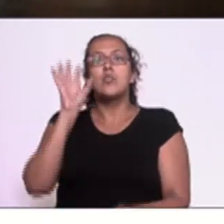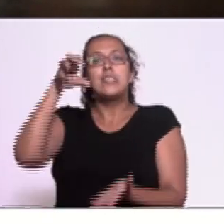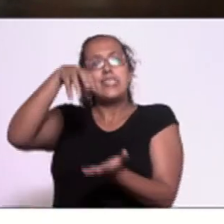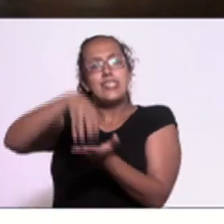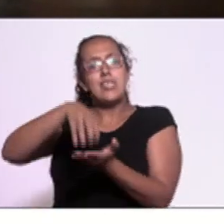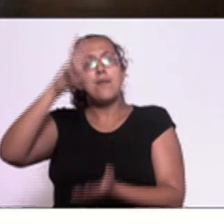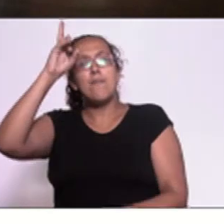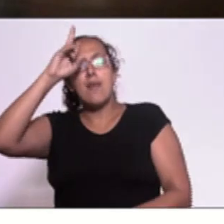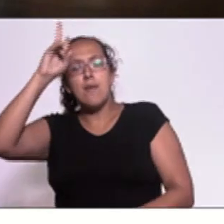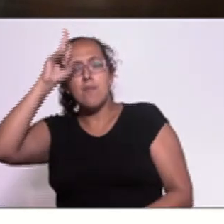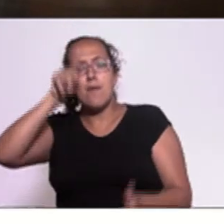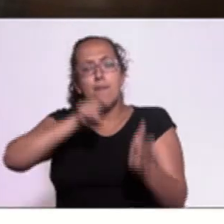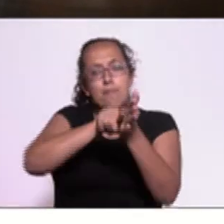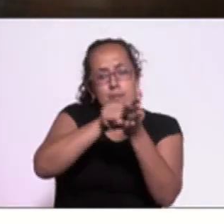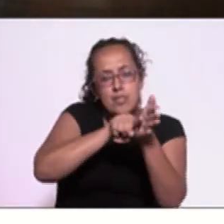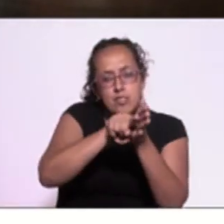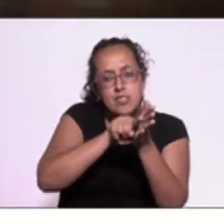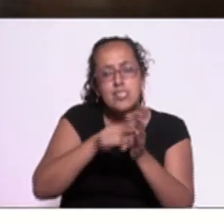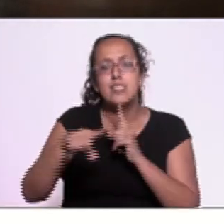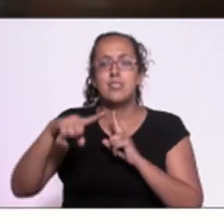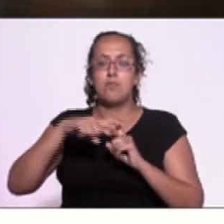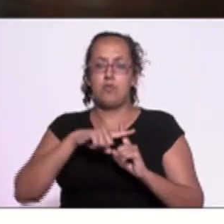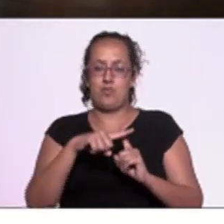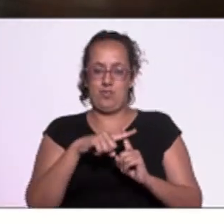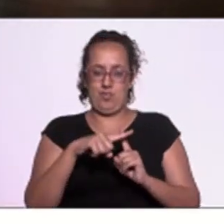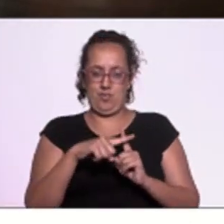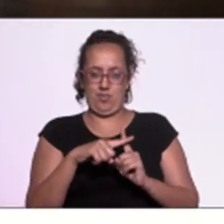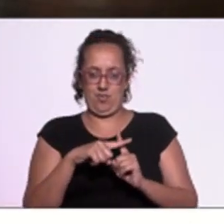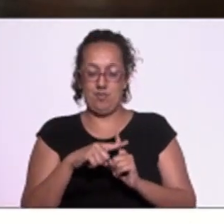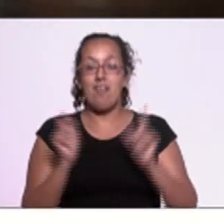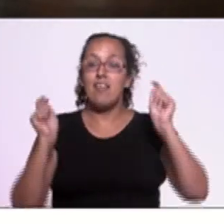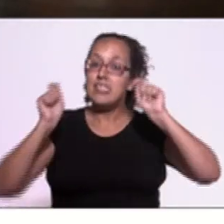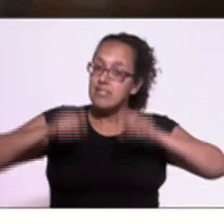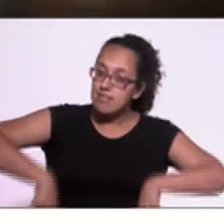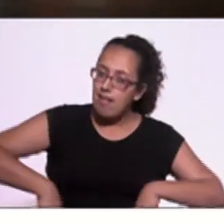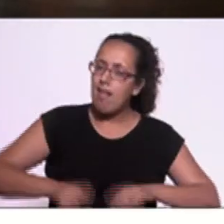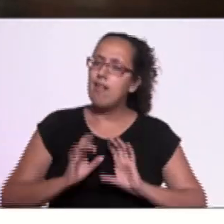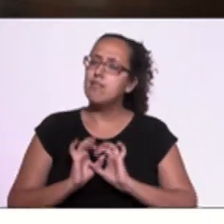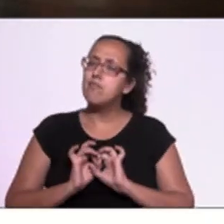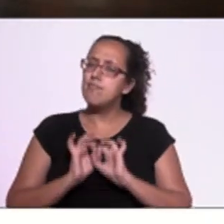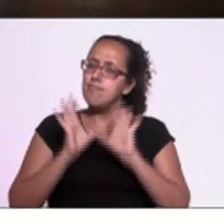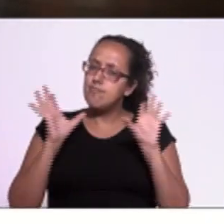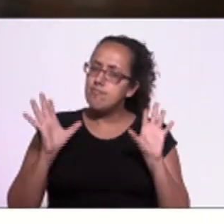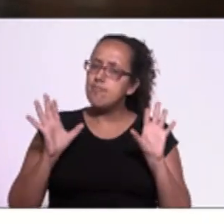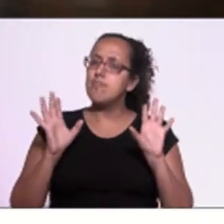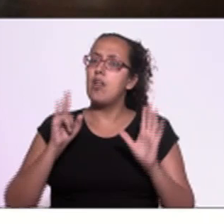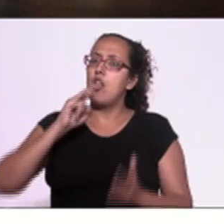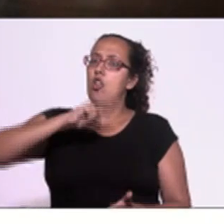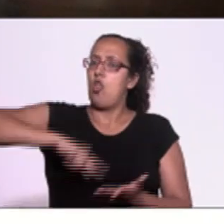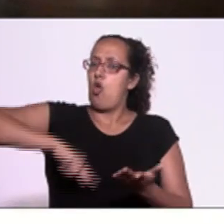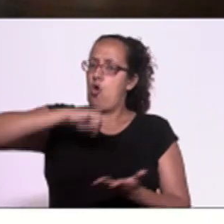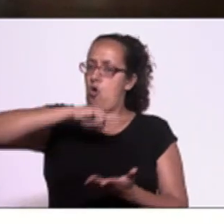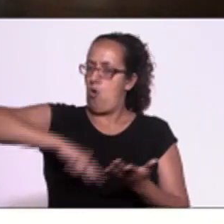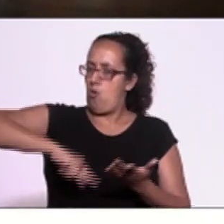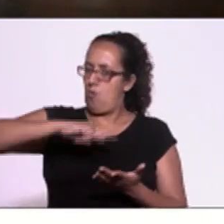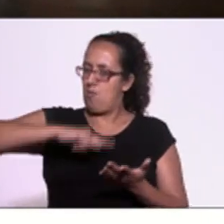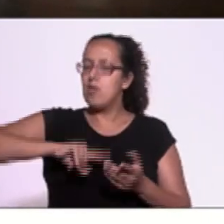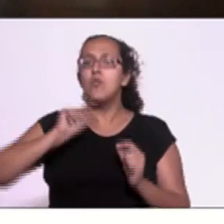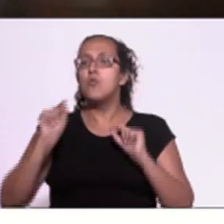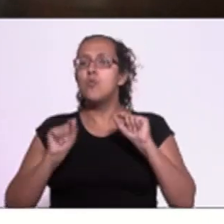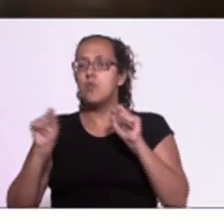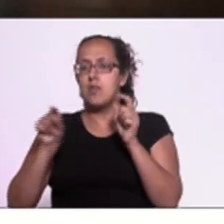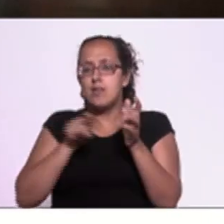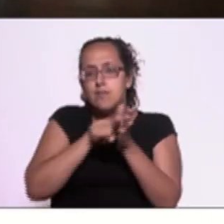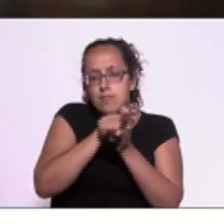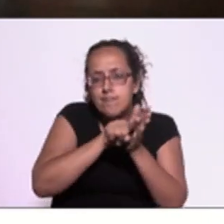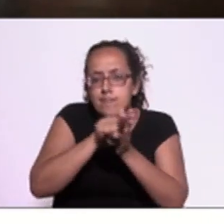Memória e Pesquisa do Positivismo, para que se possa disponibilizar essa documentação para